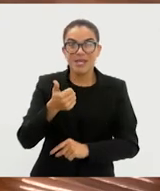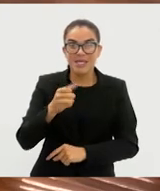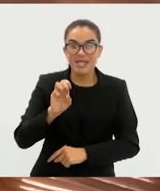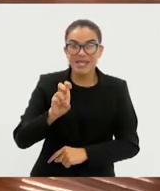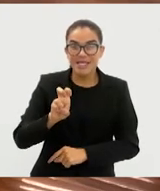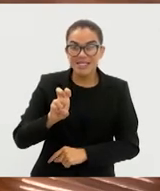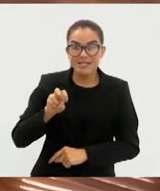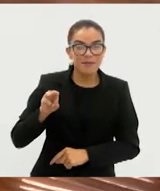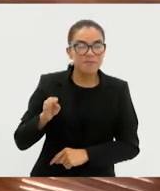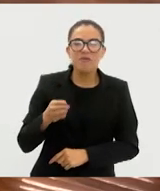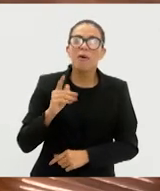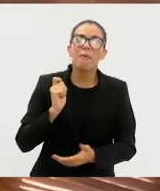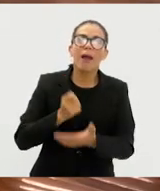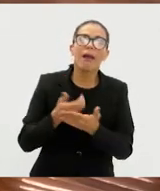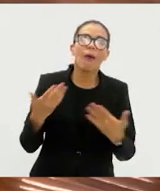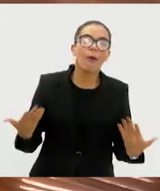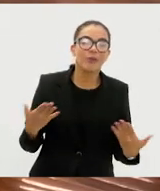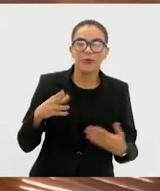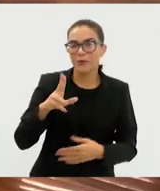você vai pagar isso? Nunca.